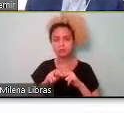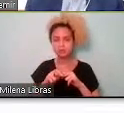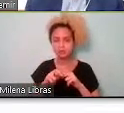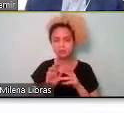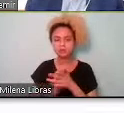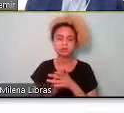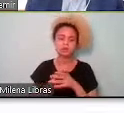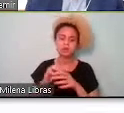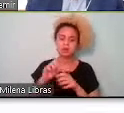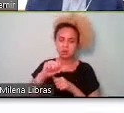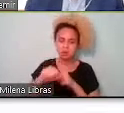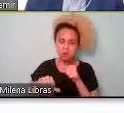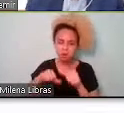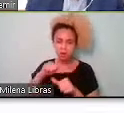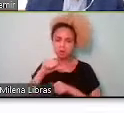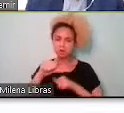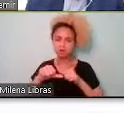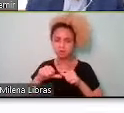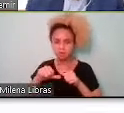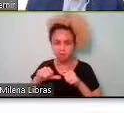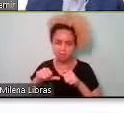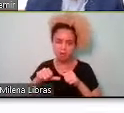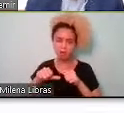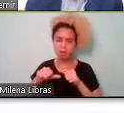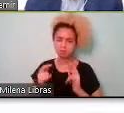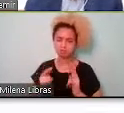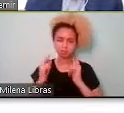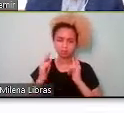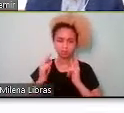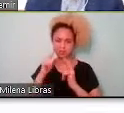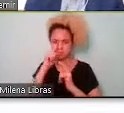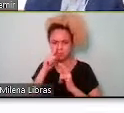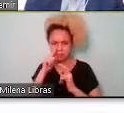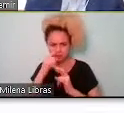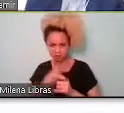ampliar a sua edificação, não coloque em risco sua vida e nem de terceiro.